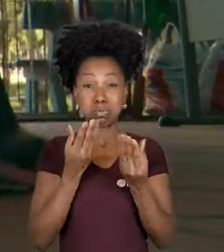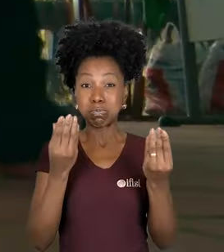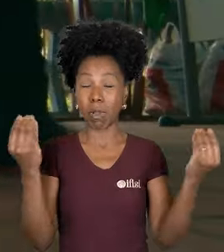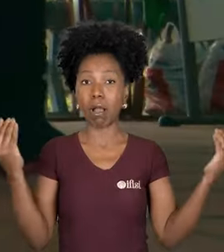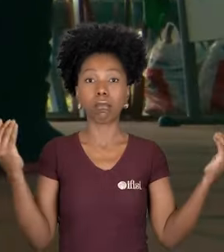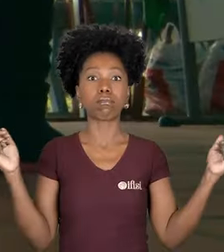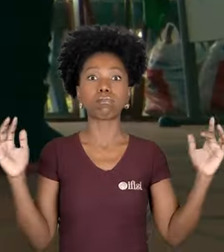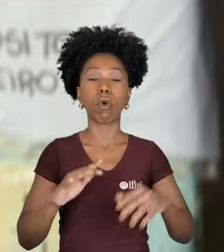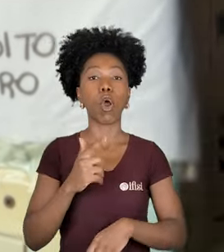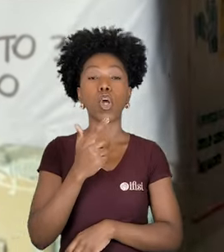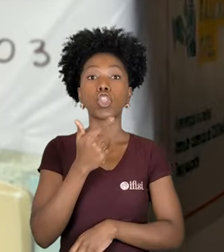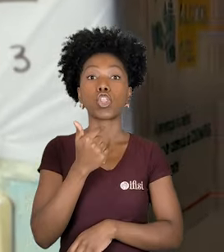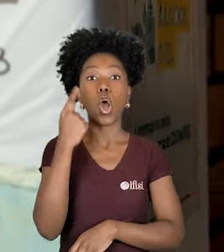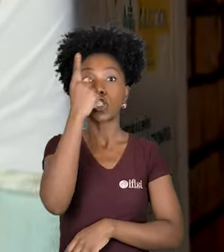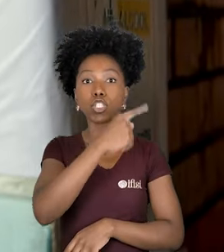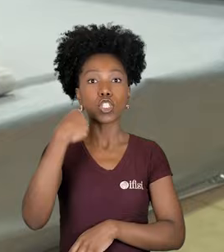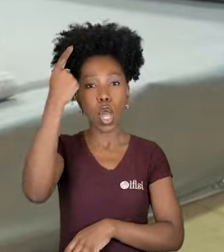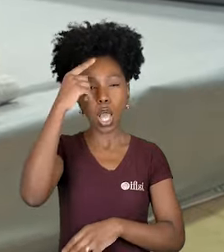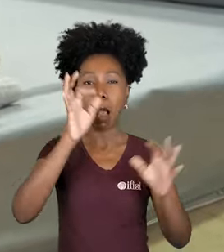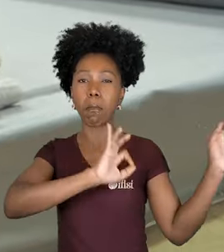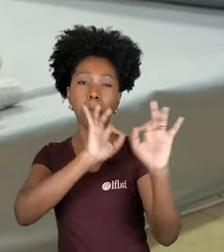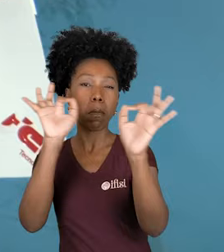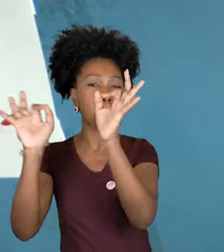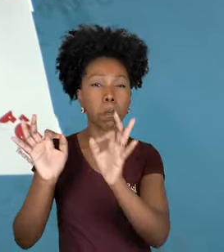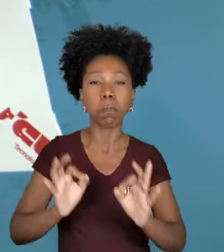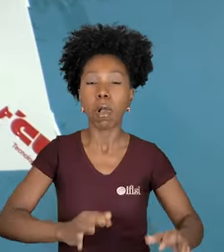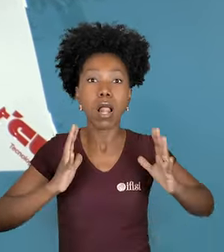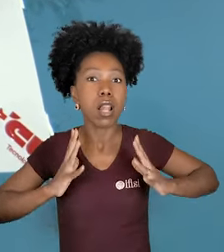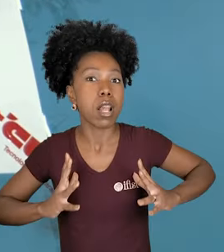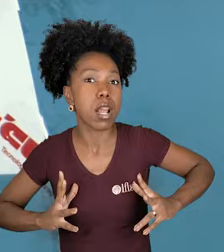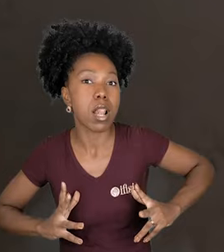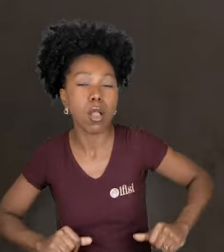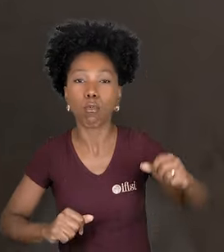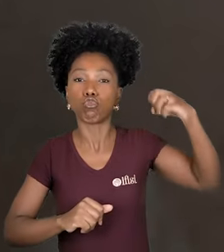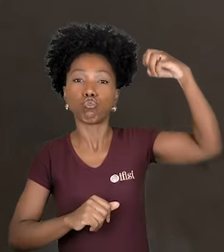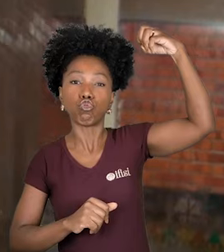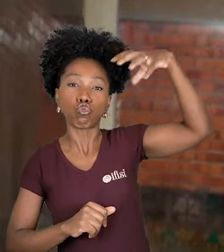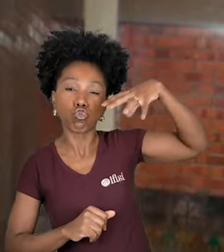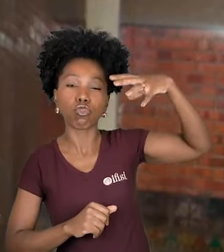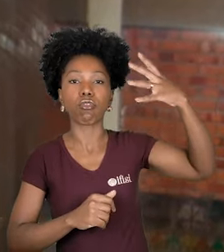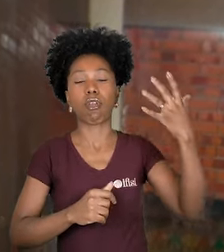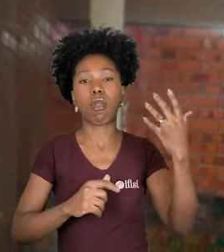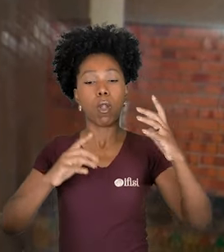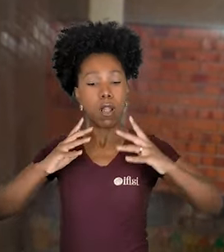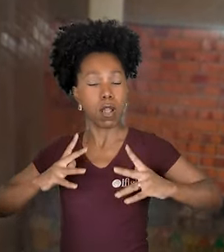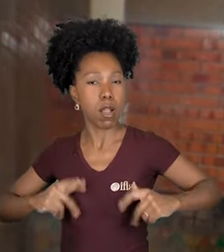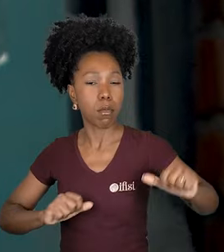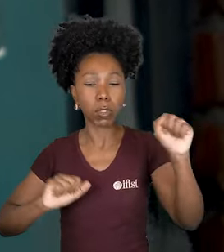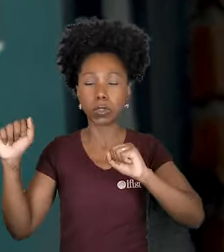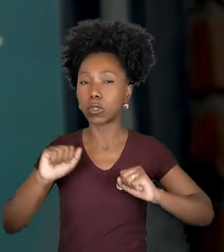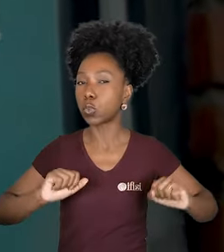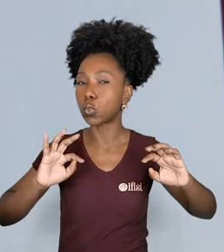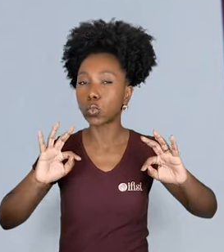12 horas o abrigo estava pronto, montado, limpo, arrumado, com chuveiros, com